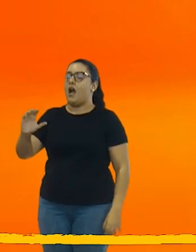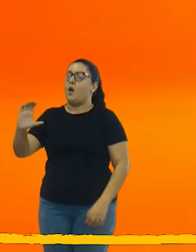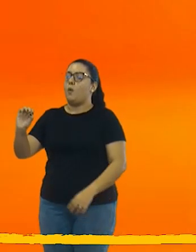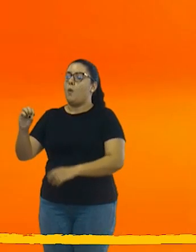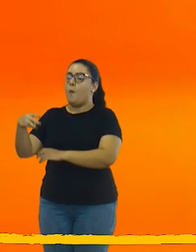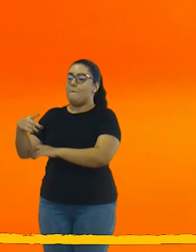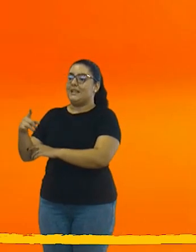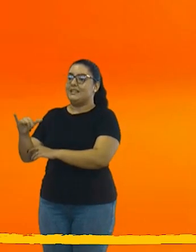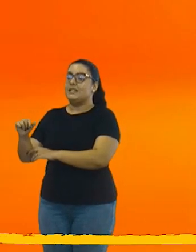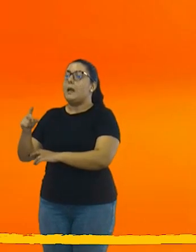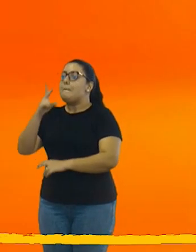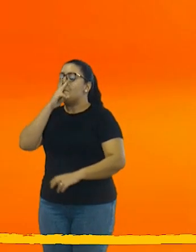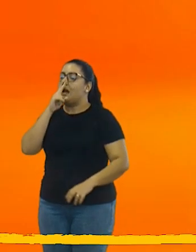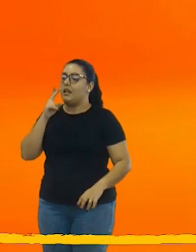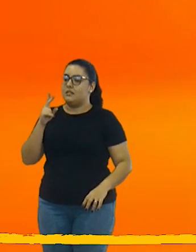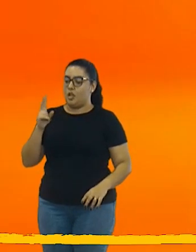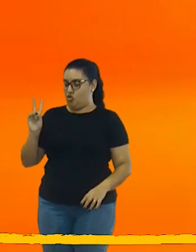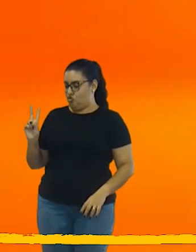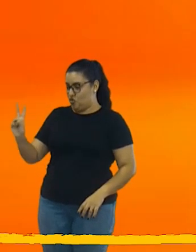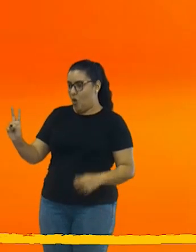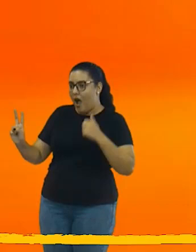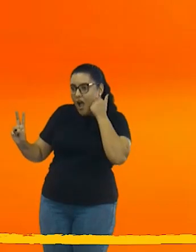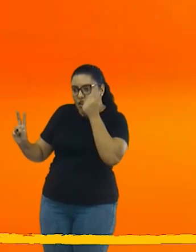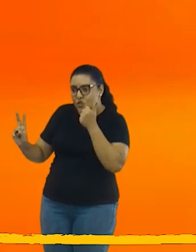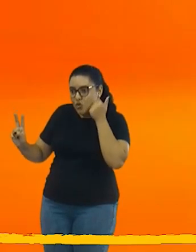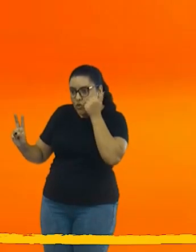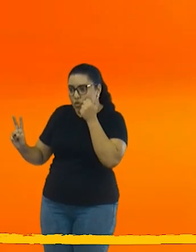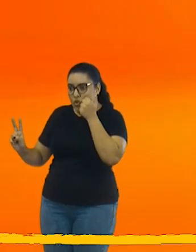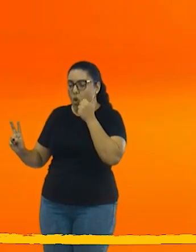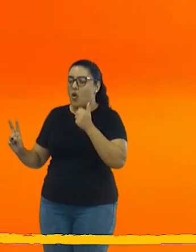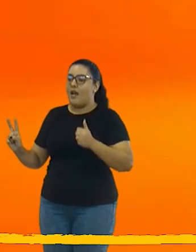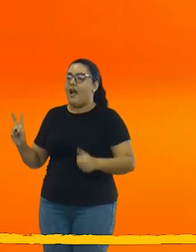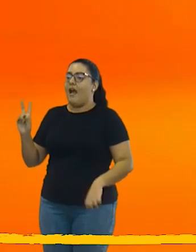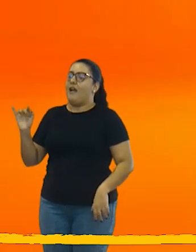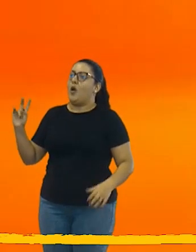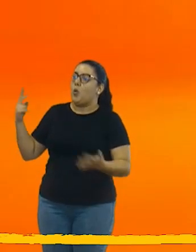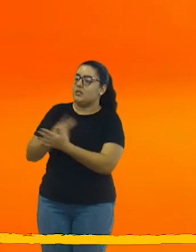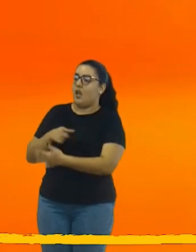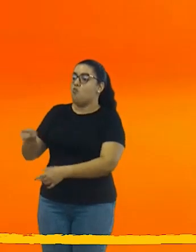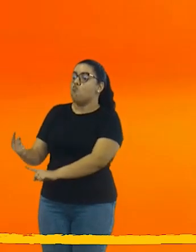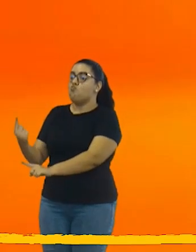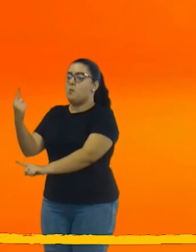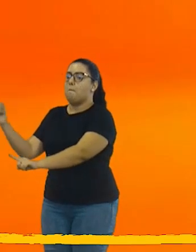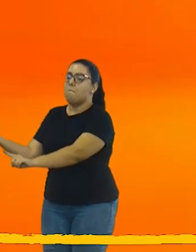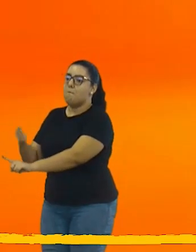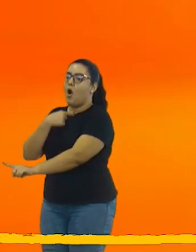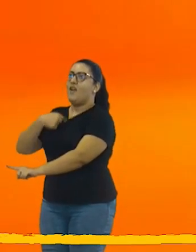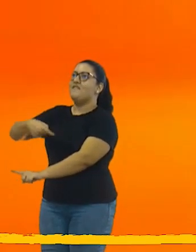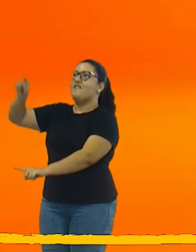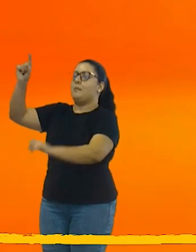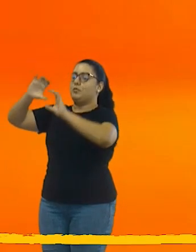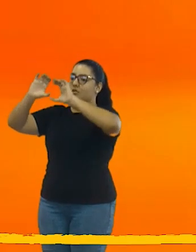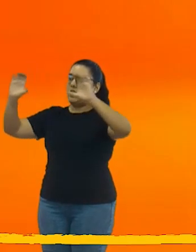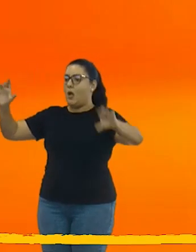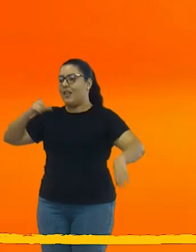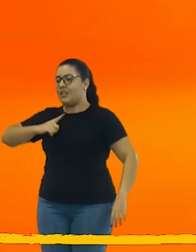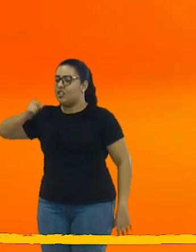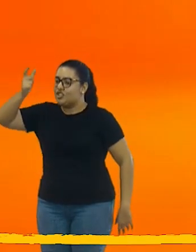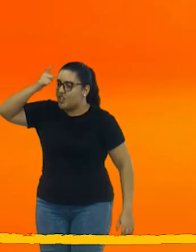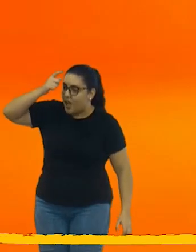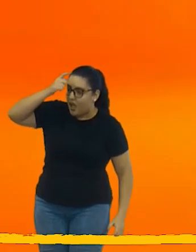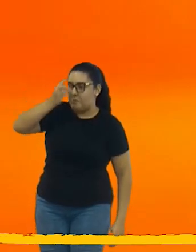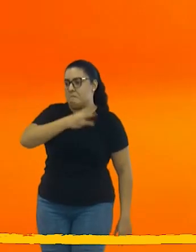da antiguidade. Ridendo castigat mores. Através do